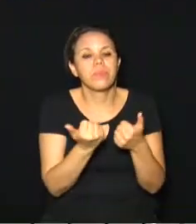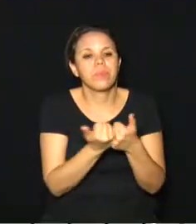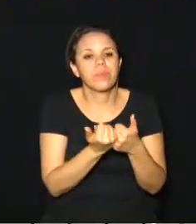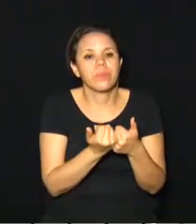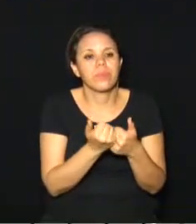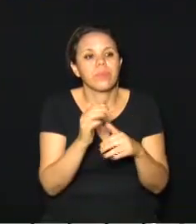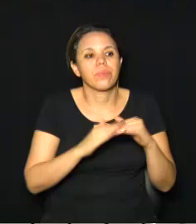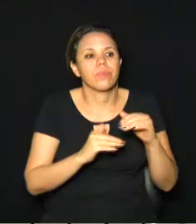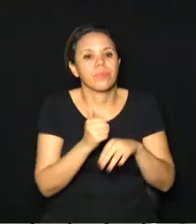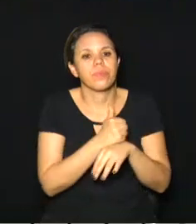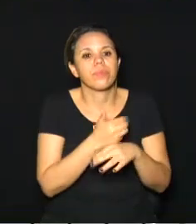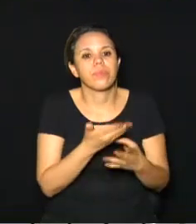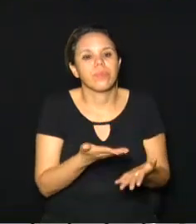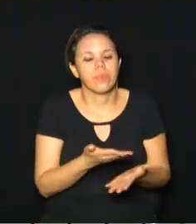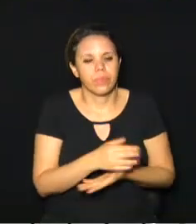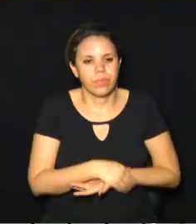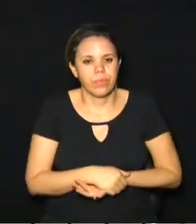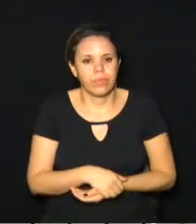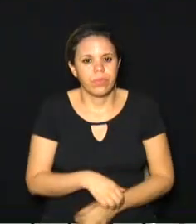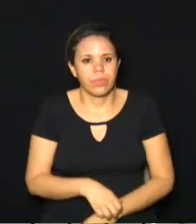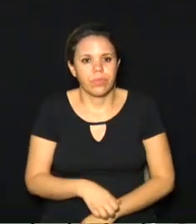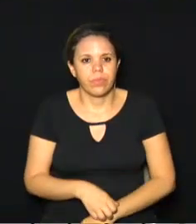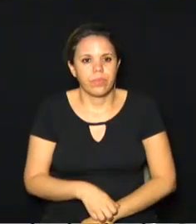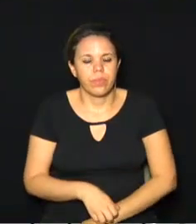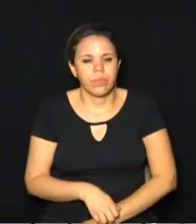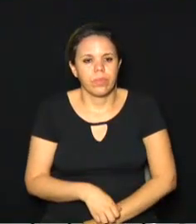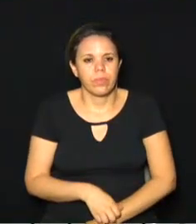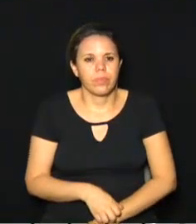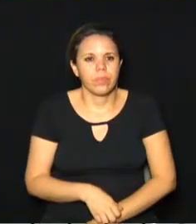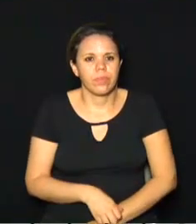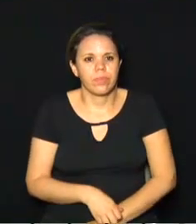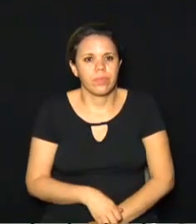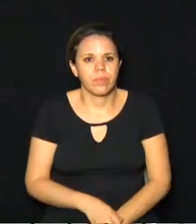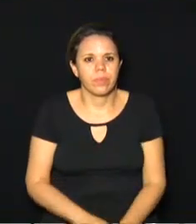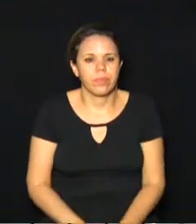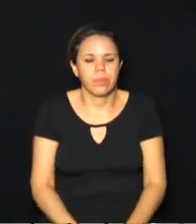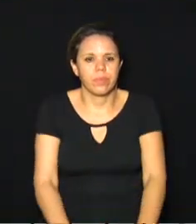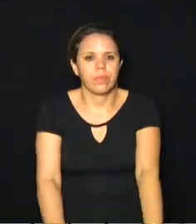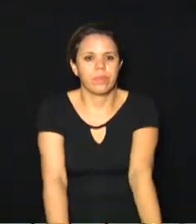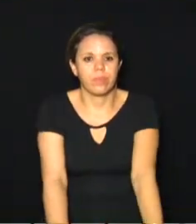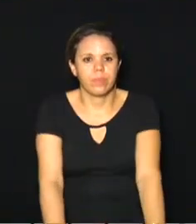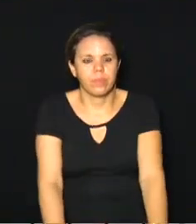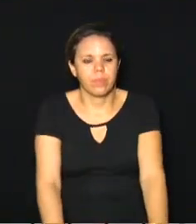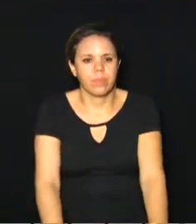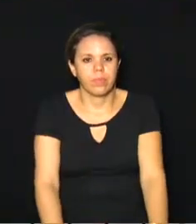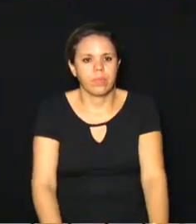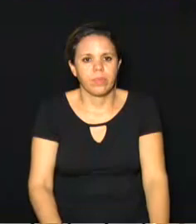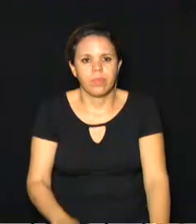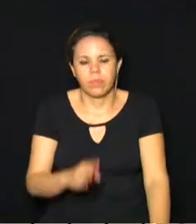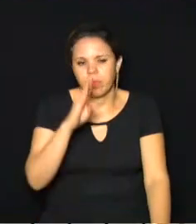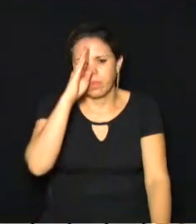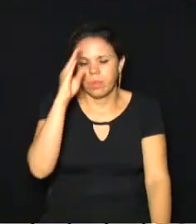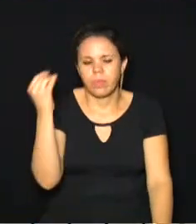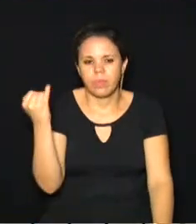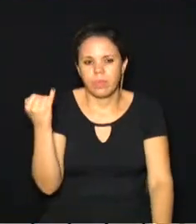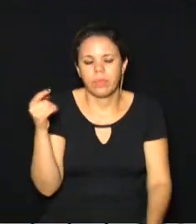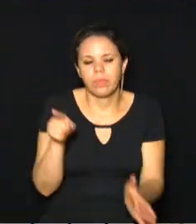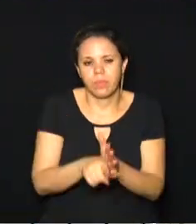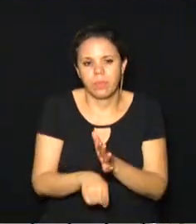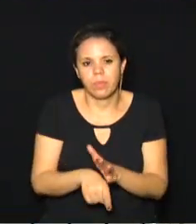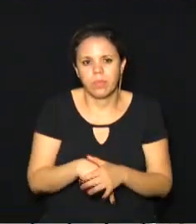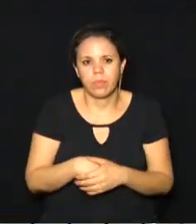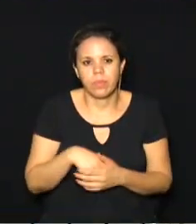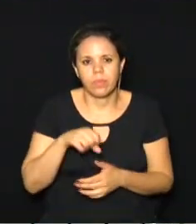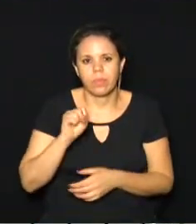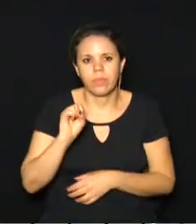profissionais, né? E Acho que essa é a principal pergunta da Janaína. A